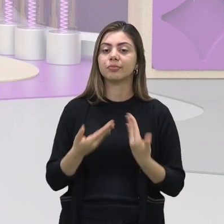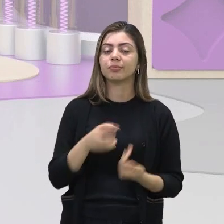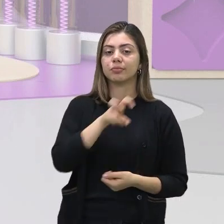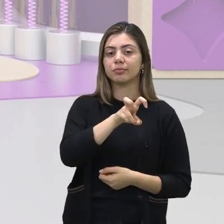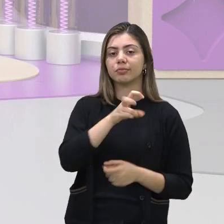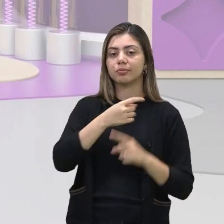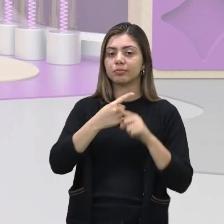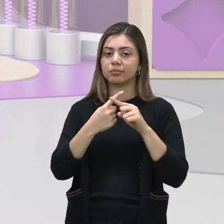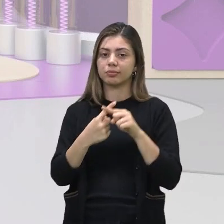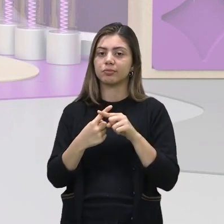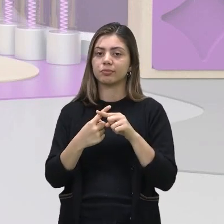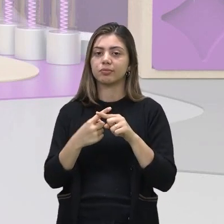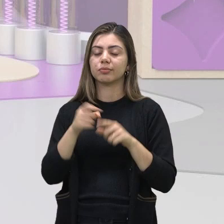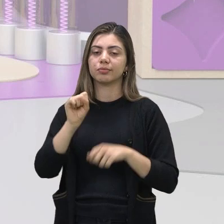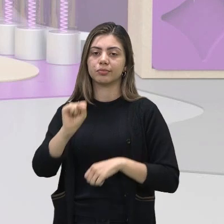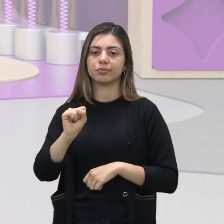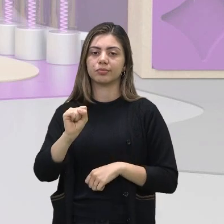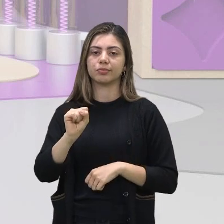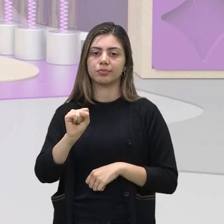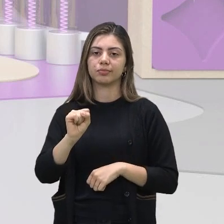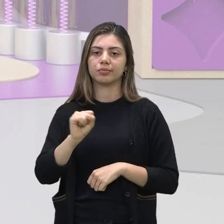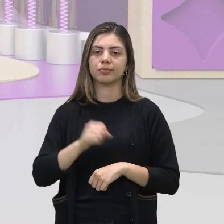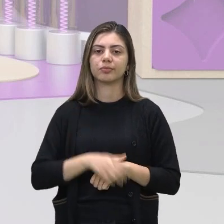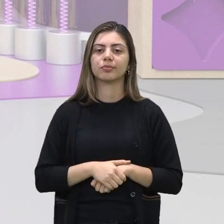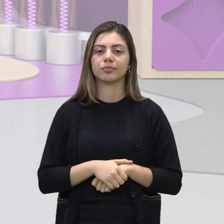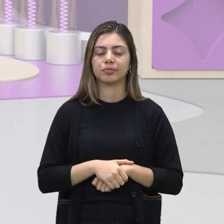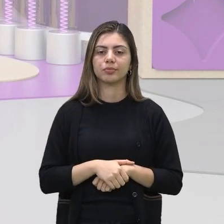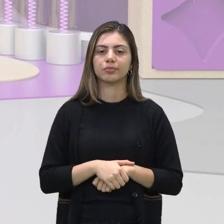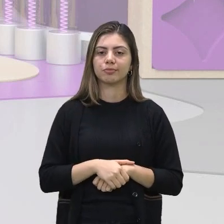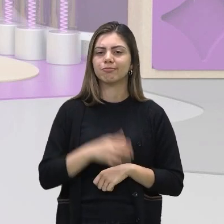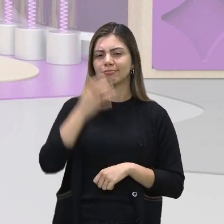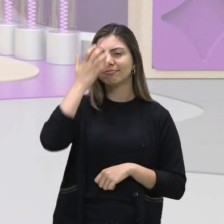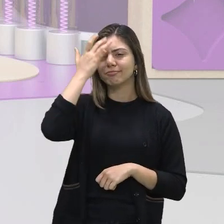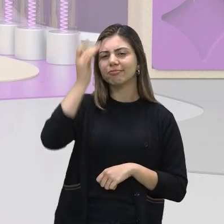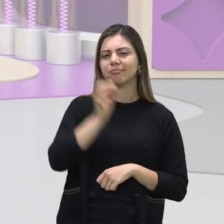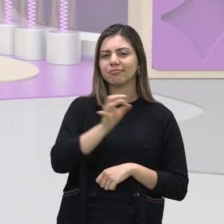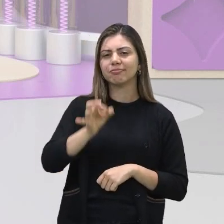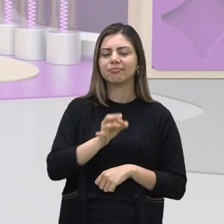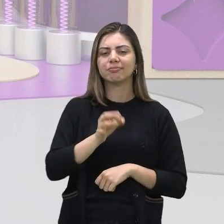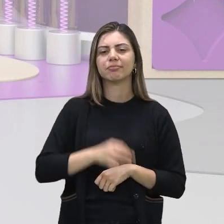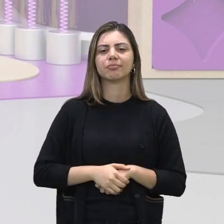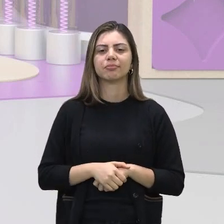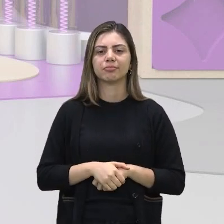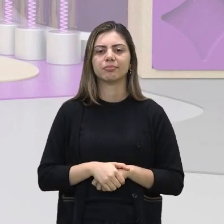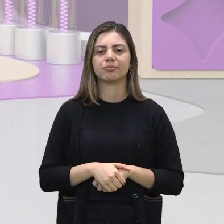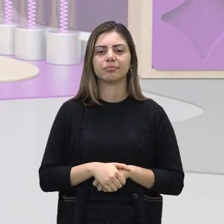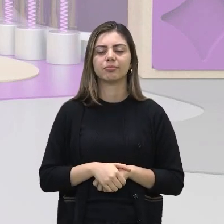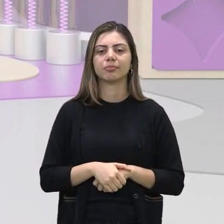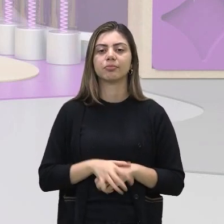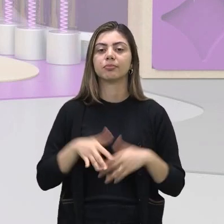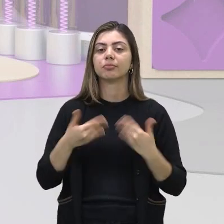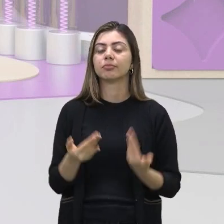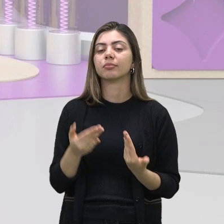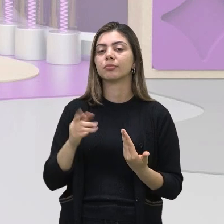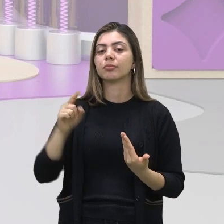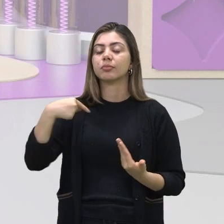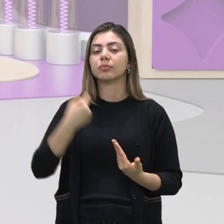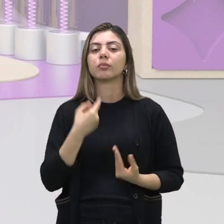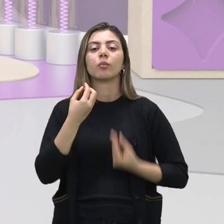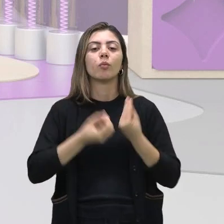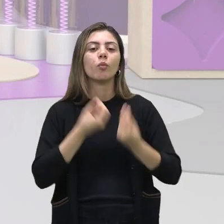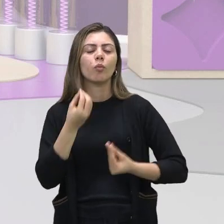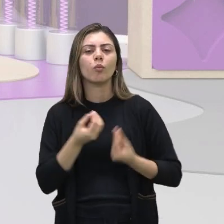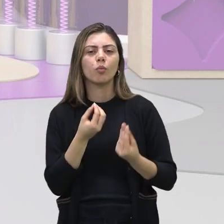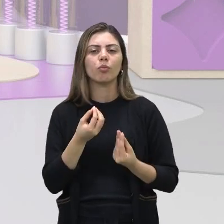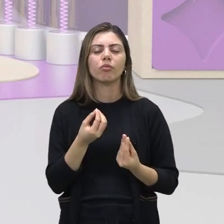5 multiplicado por 8. Fica fácil, né? Se nós fôssemos,